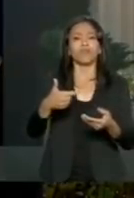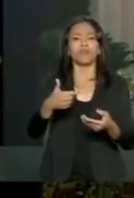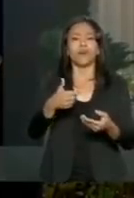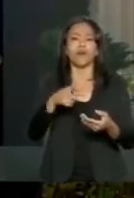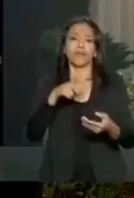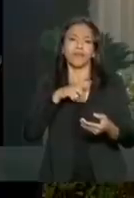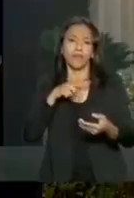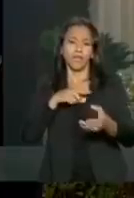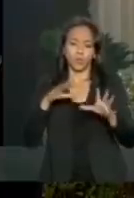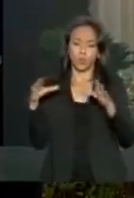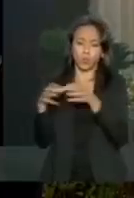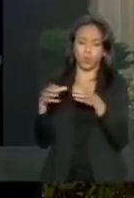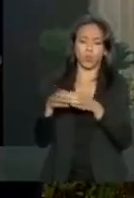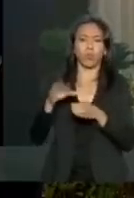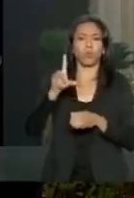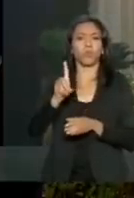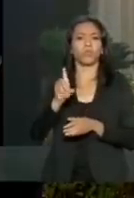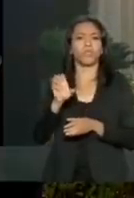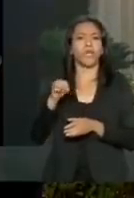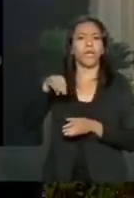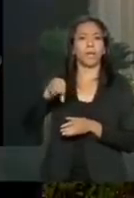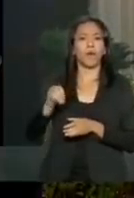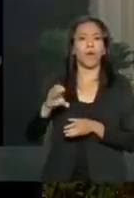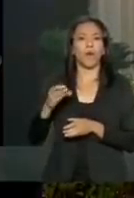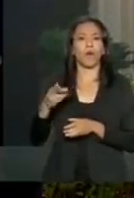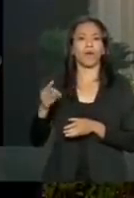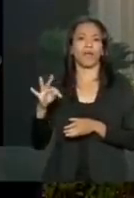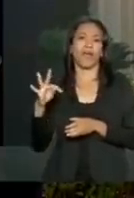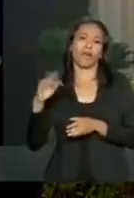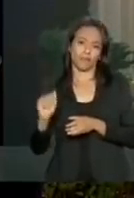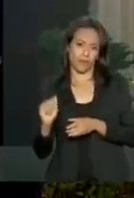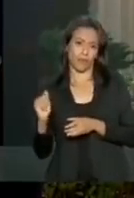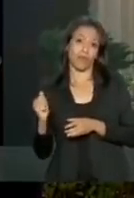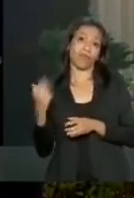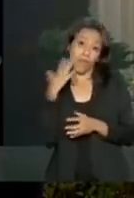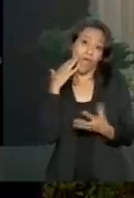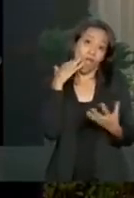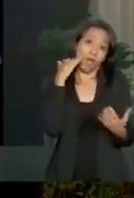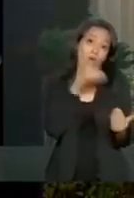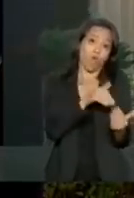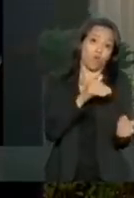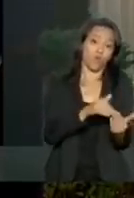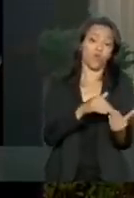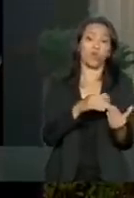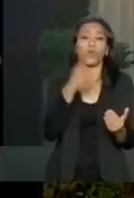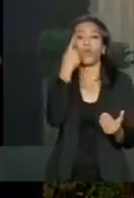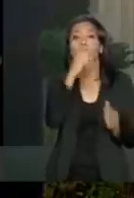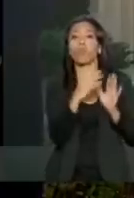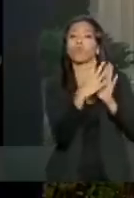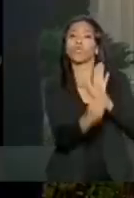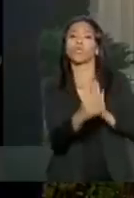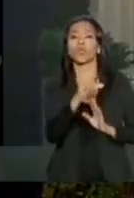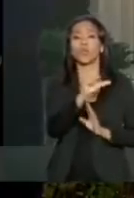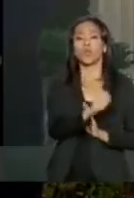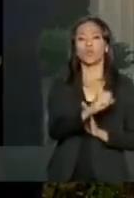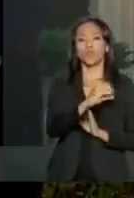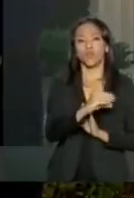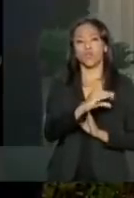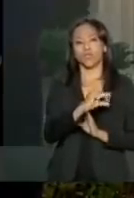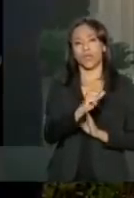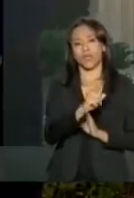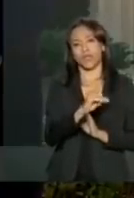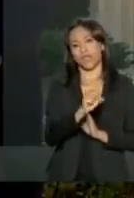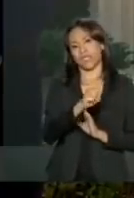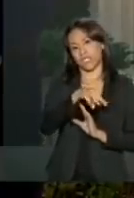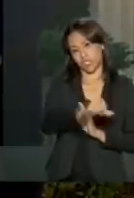visando substituir o presidente abraçaram ideias socialistas. O senhor criticou isso no passado. Se um candidato que